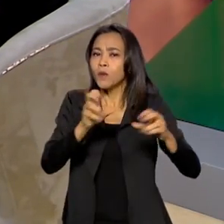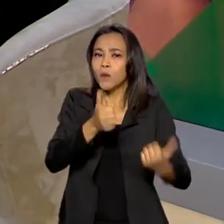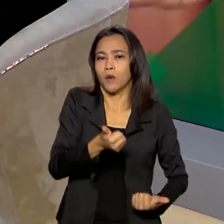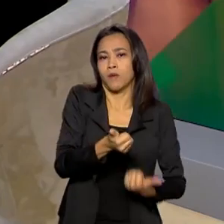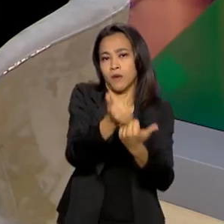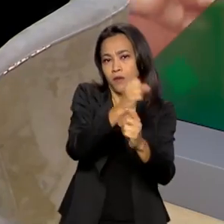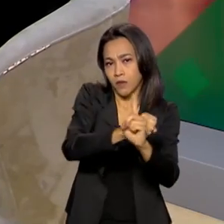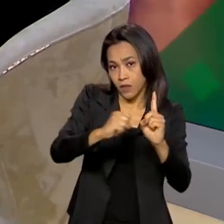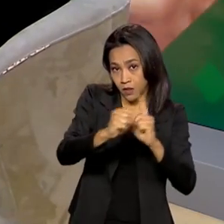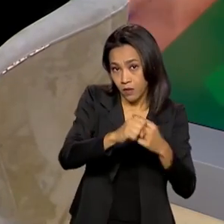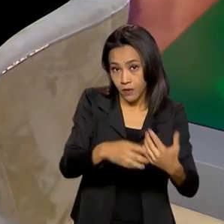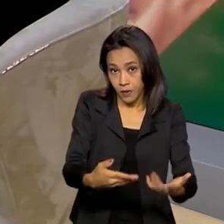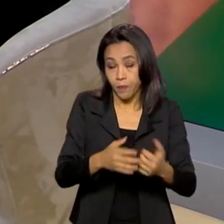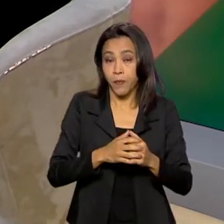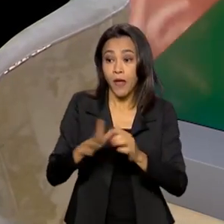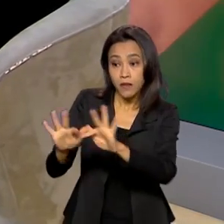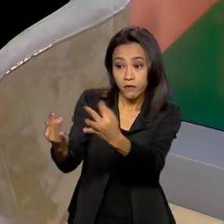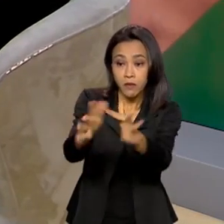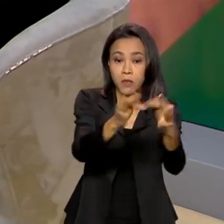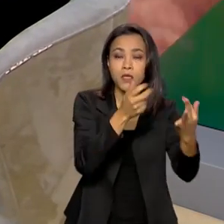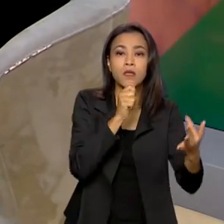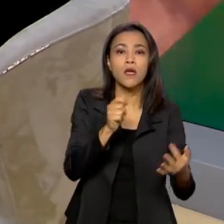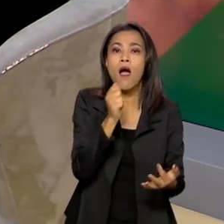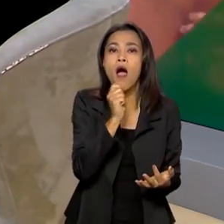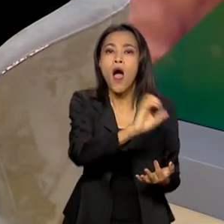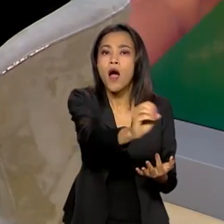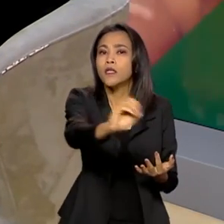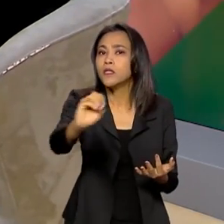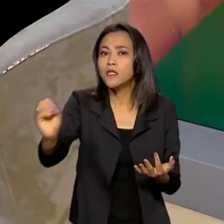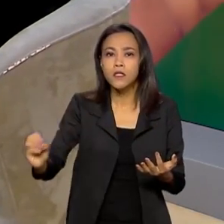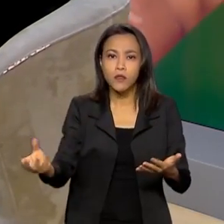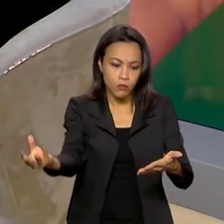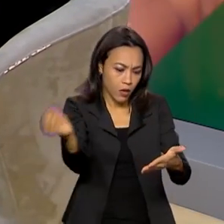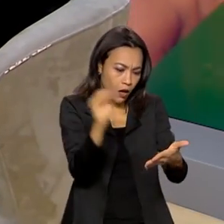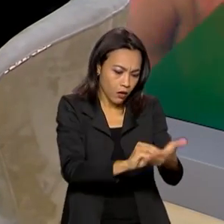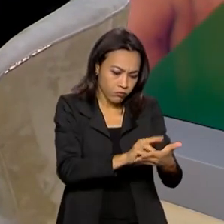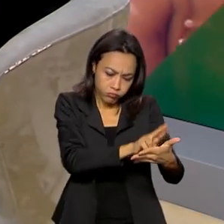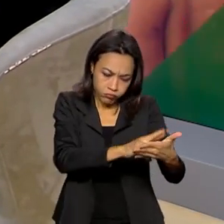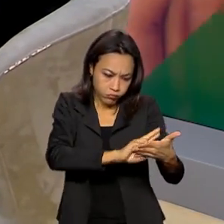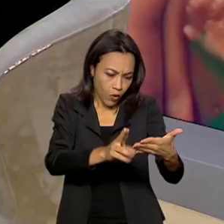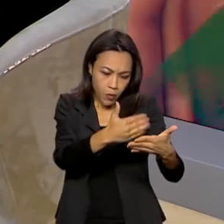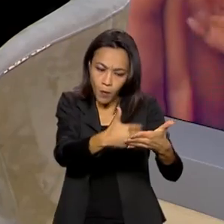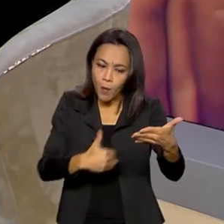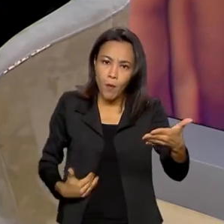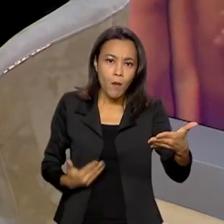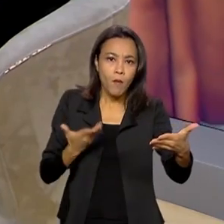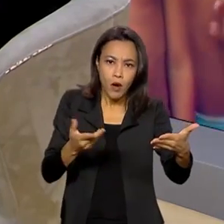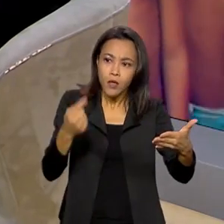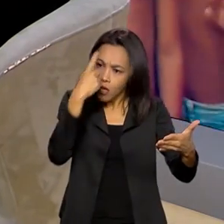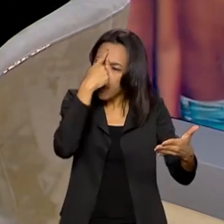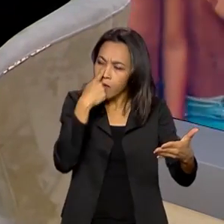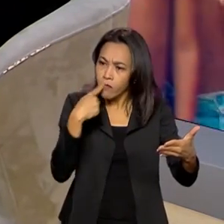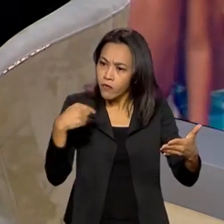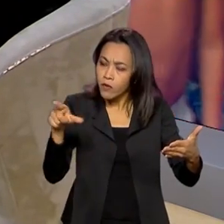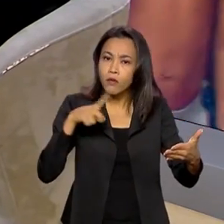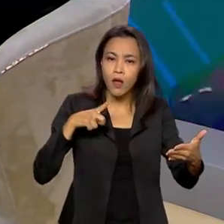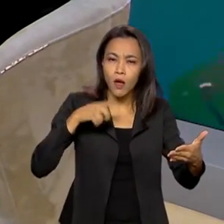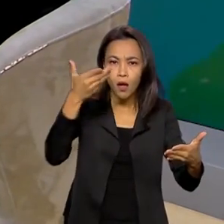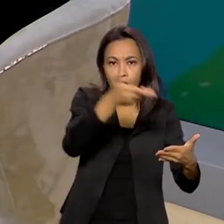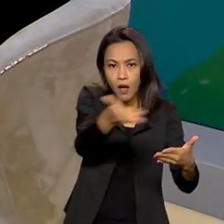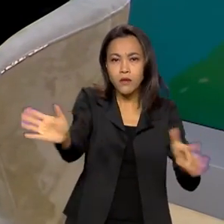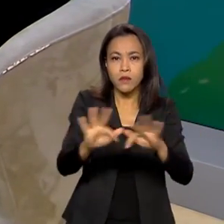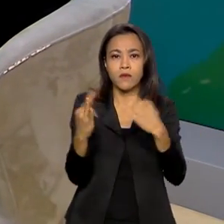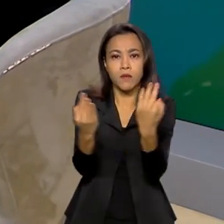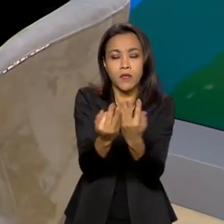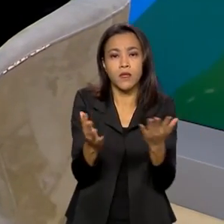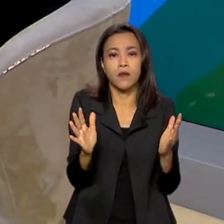as famílias que ainda não estão e se enquadram no perfil de renda do auxílio Brasil no caso extrema pobreza eh